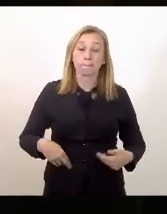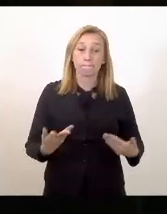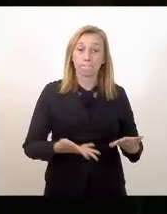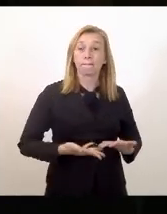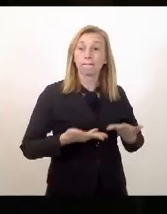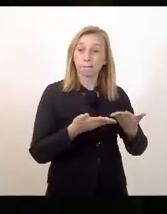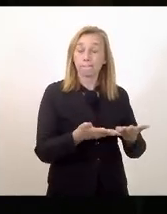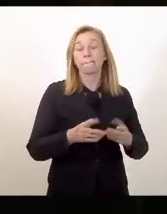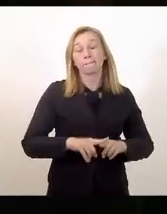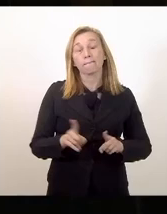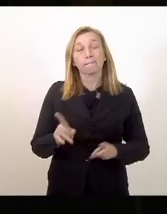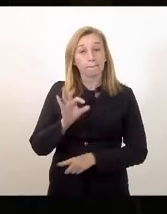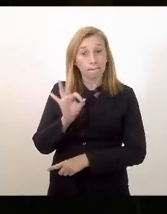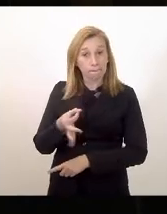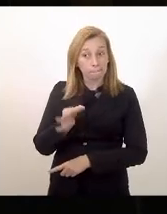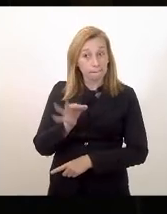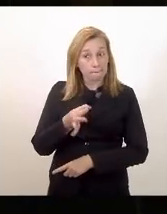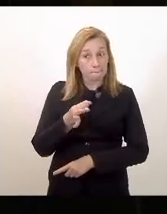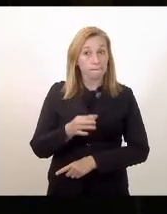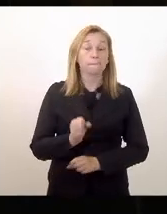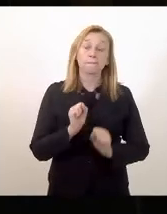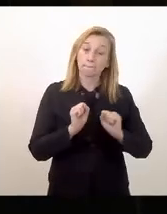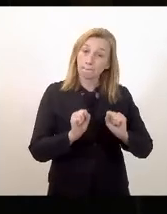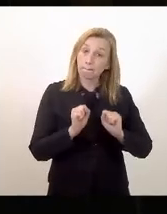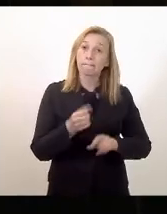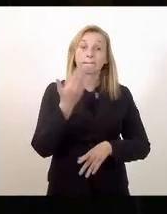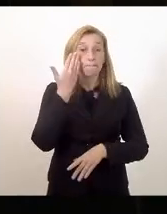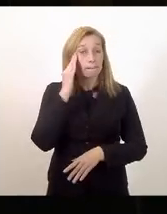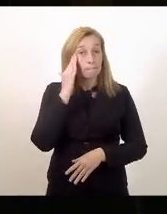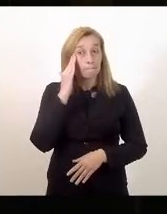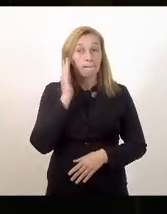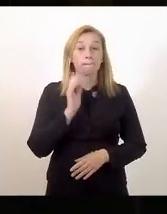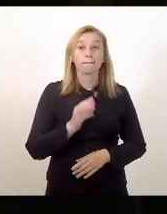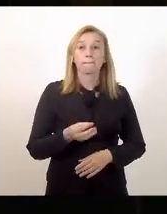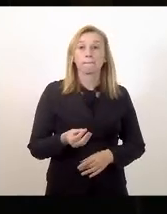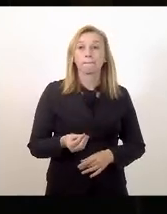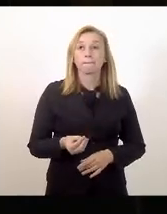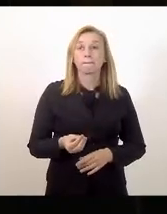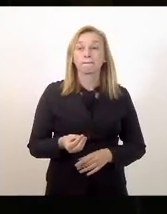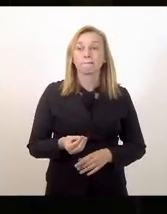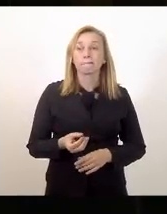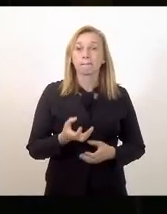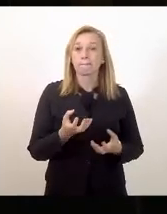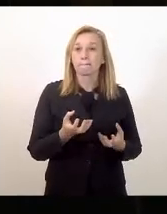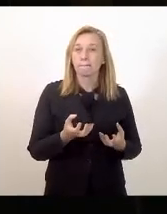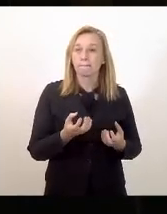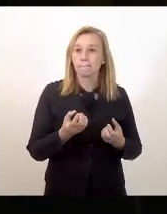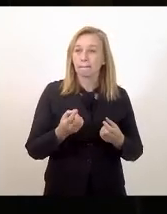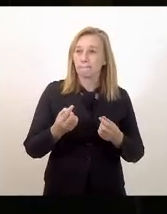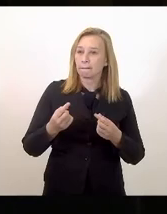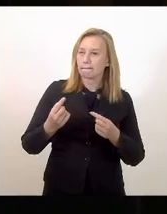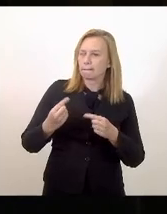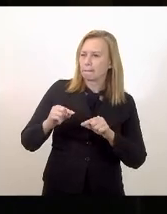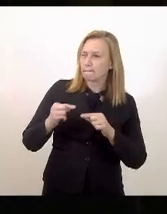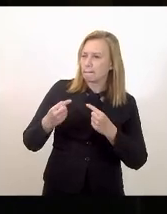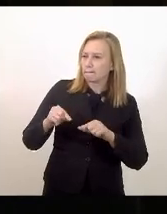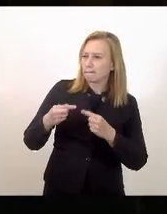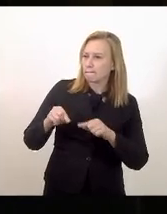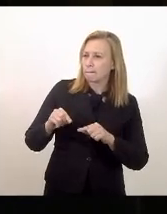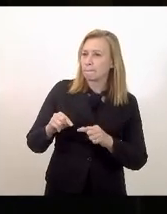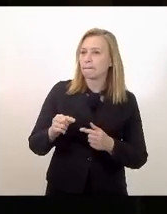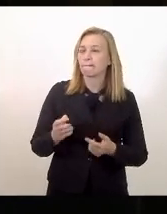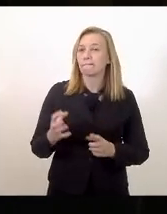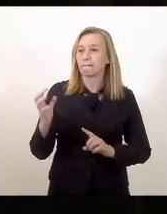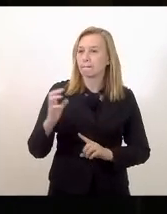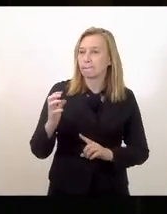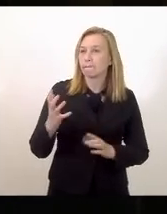por óbvio, né, podemos compreender como uma tentativa ali de ameaça, de tentativa de